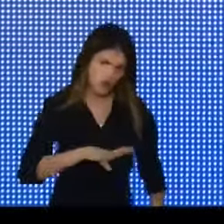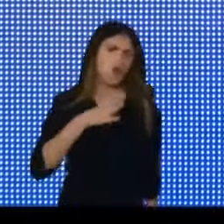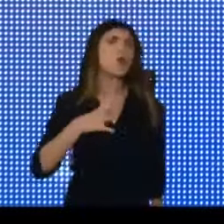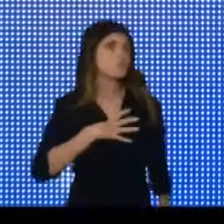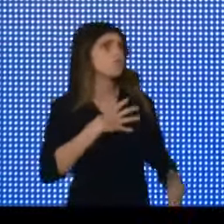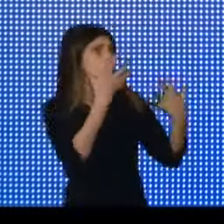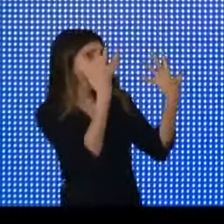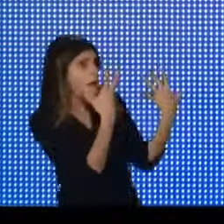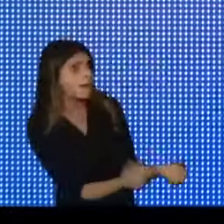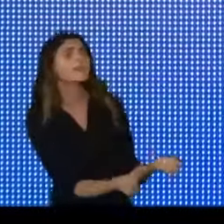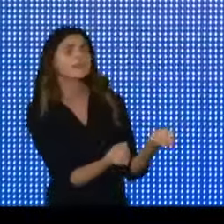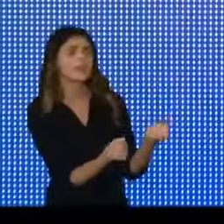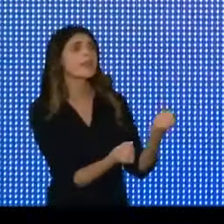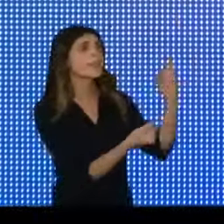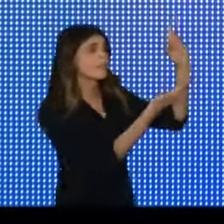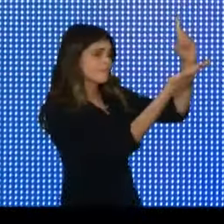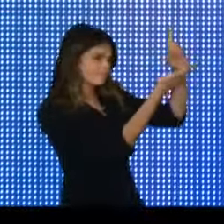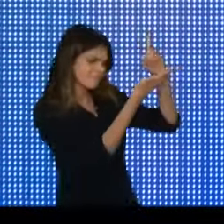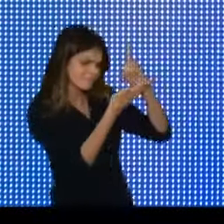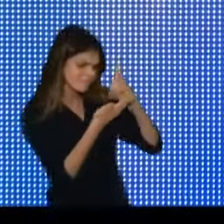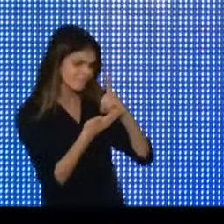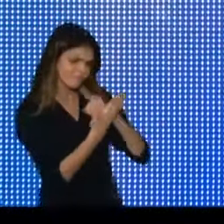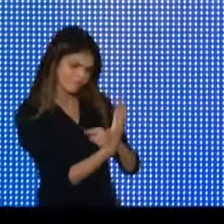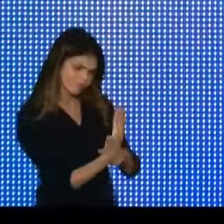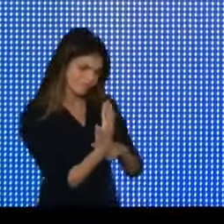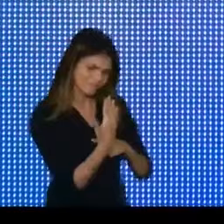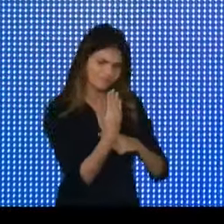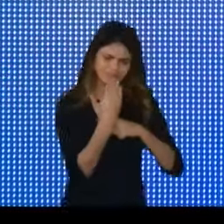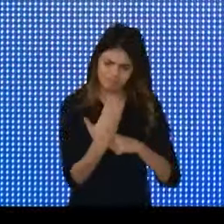Eis-me aqui para te ajudar.